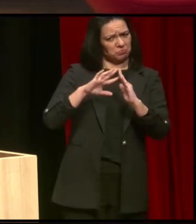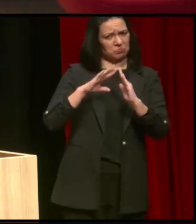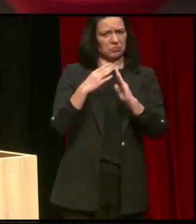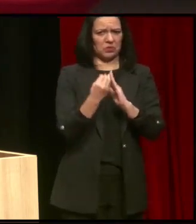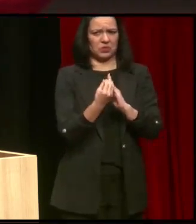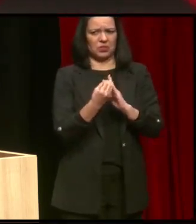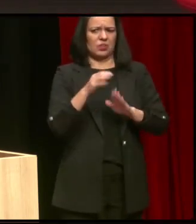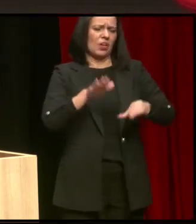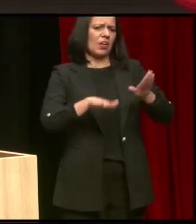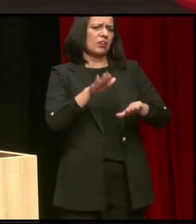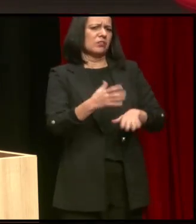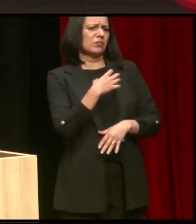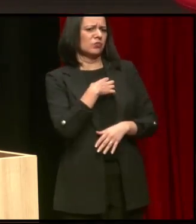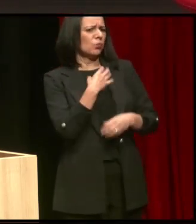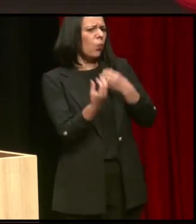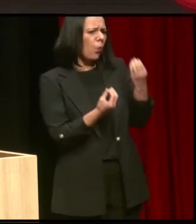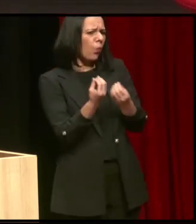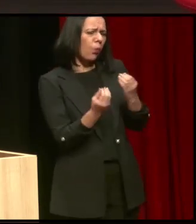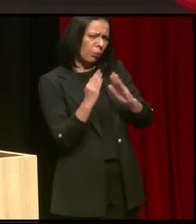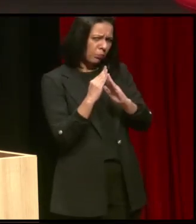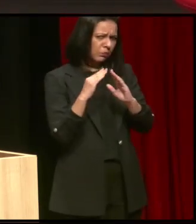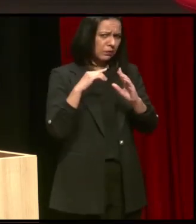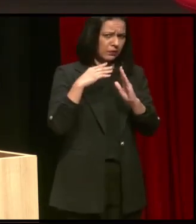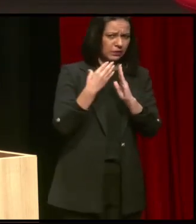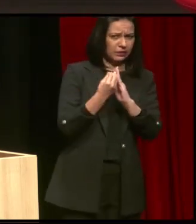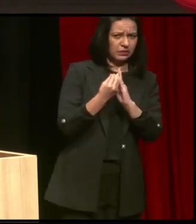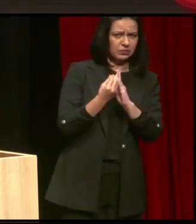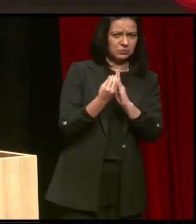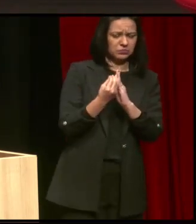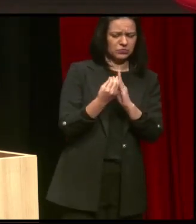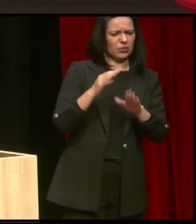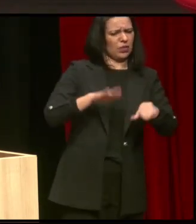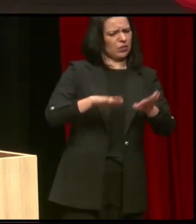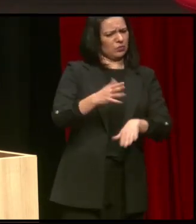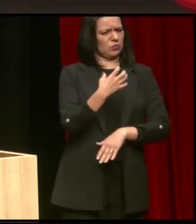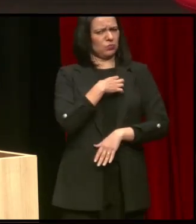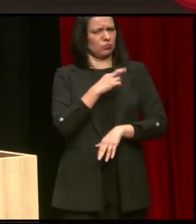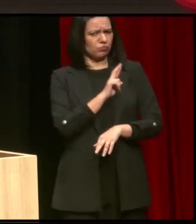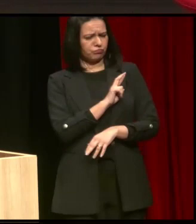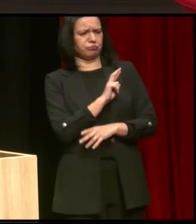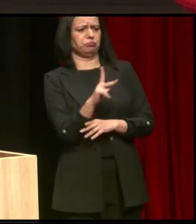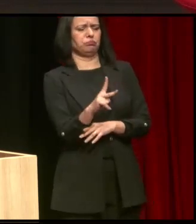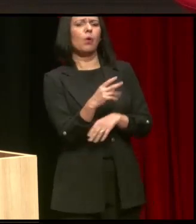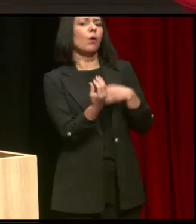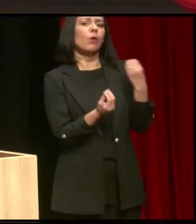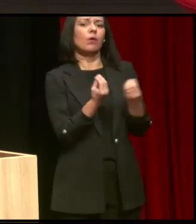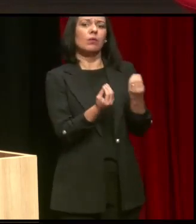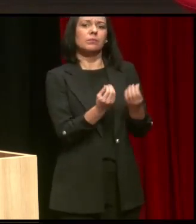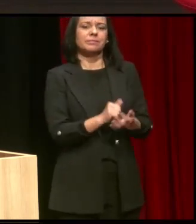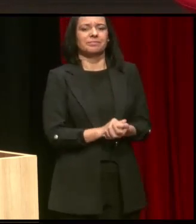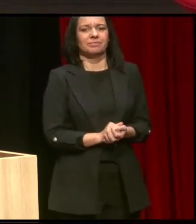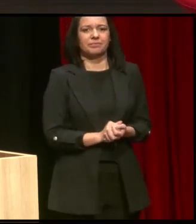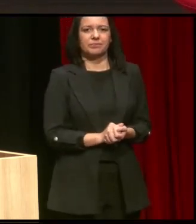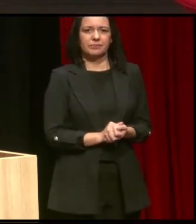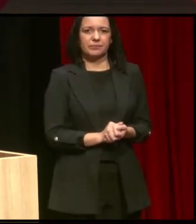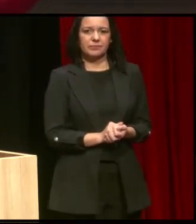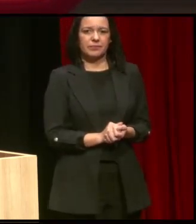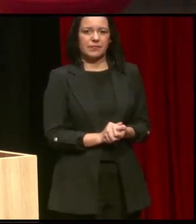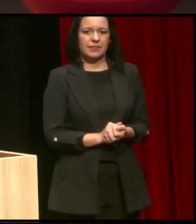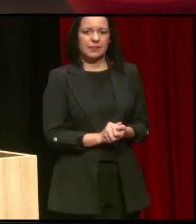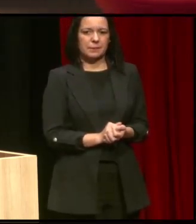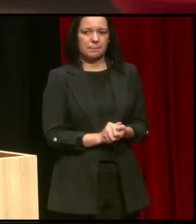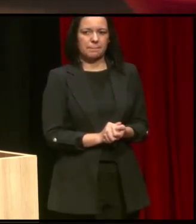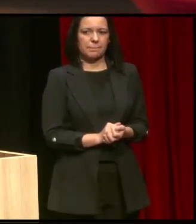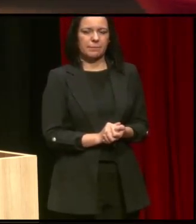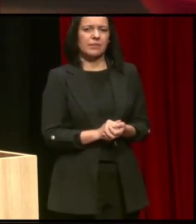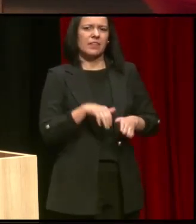olha torto, não sei o quê, mas eu vou na igreja e o pessoal me trata mal? O que que é isso? Olha aqui, ó. Elas